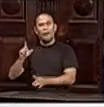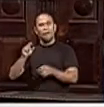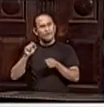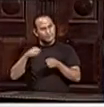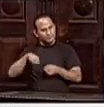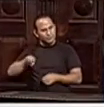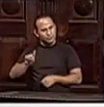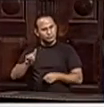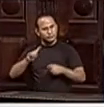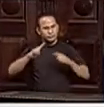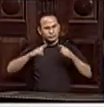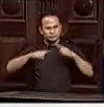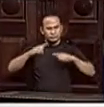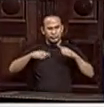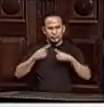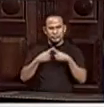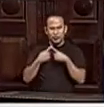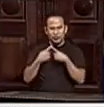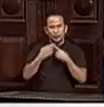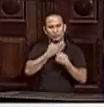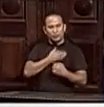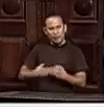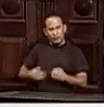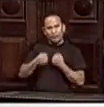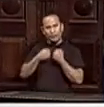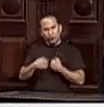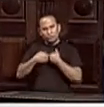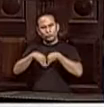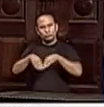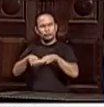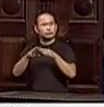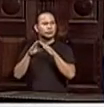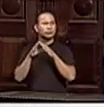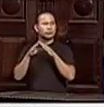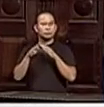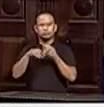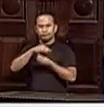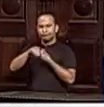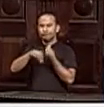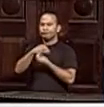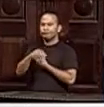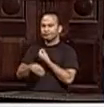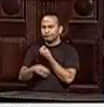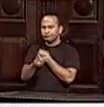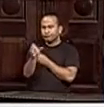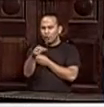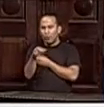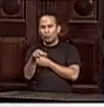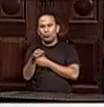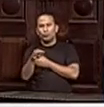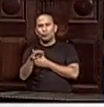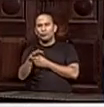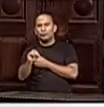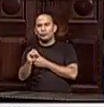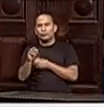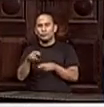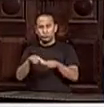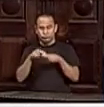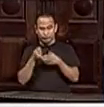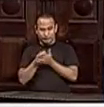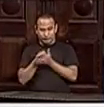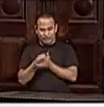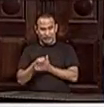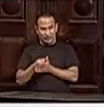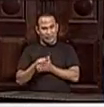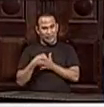porque o governo não pode continuar destinando recursos através do bilhete único para financiar a